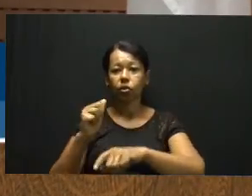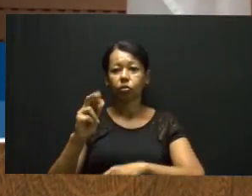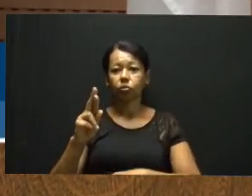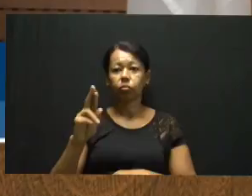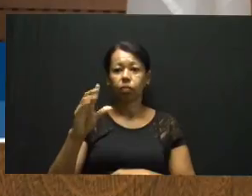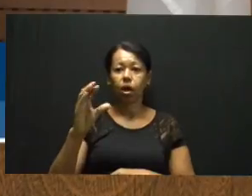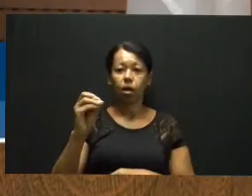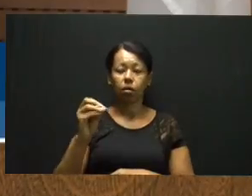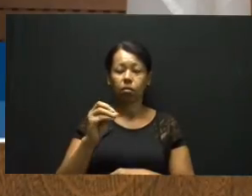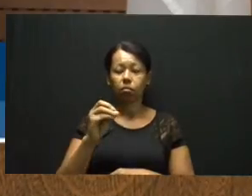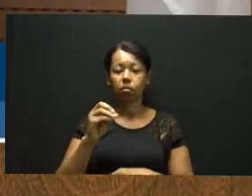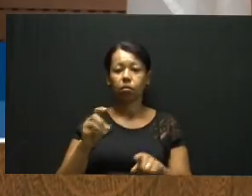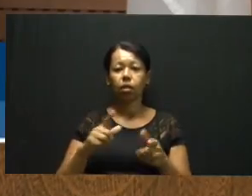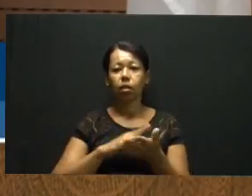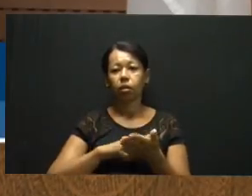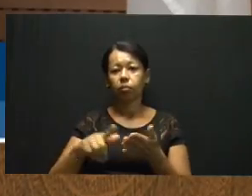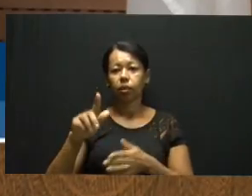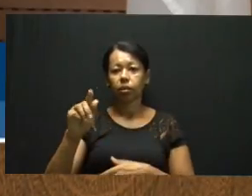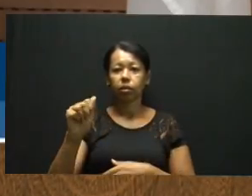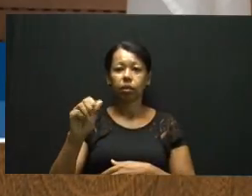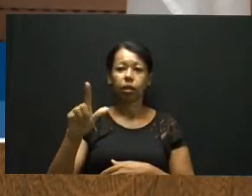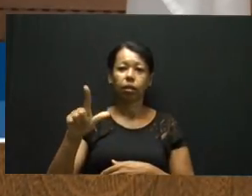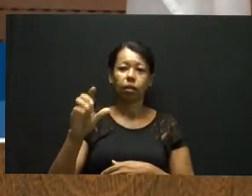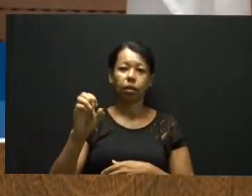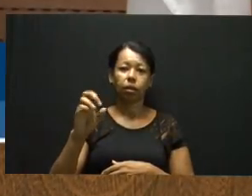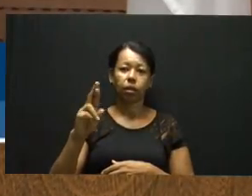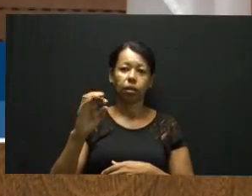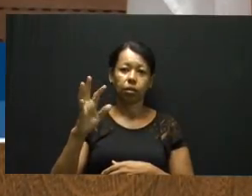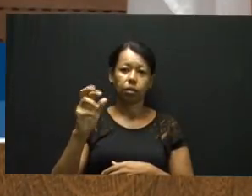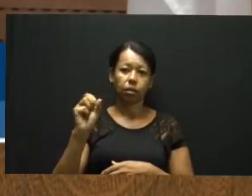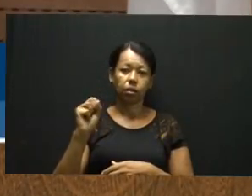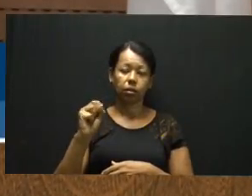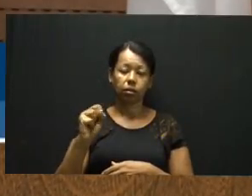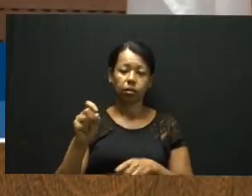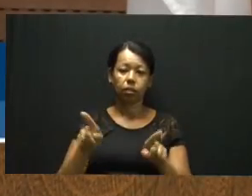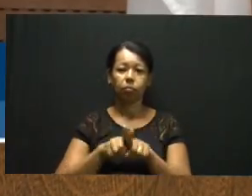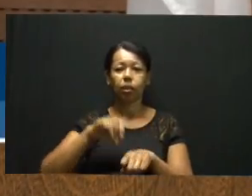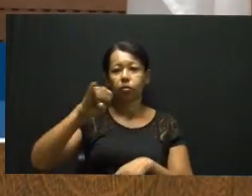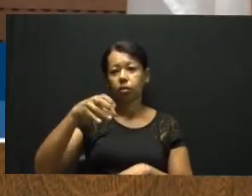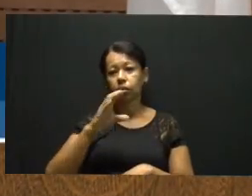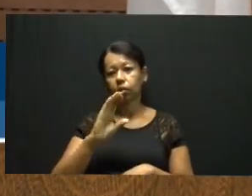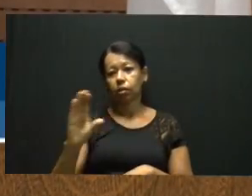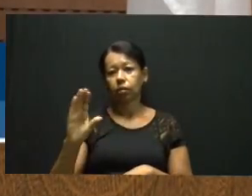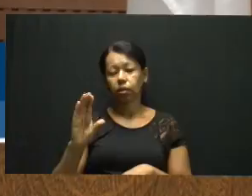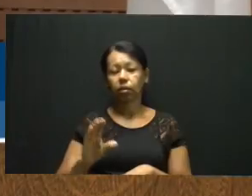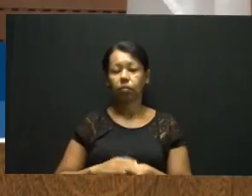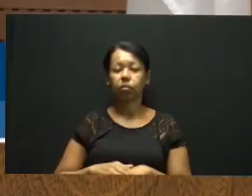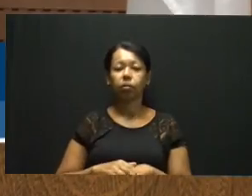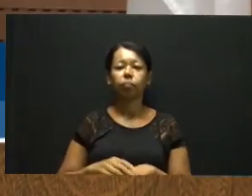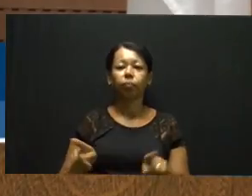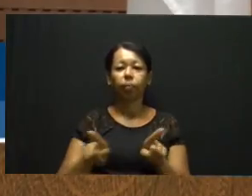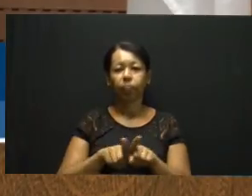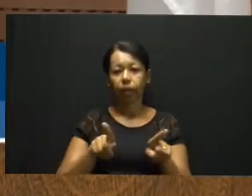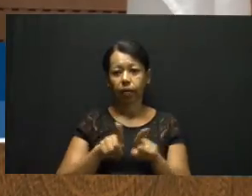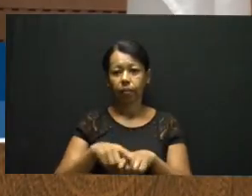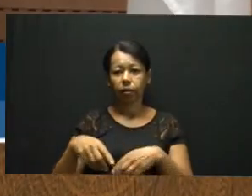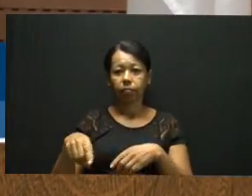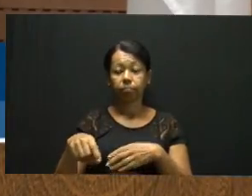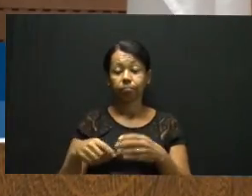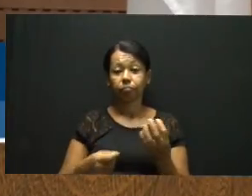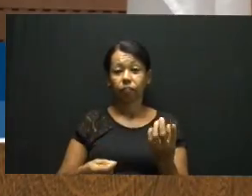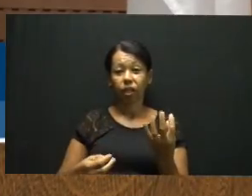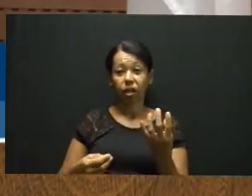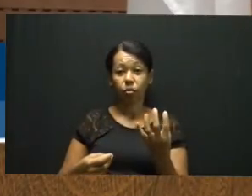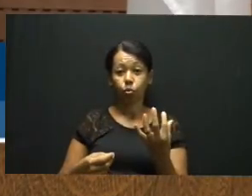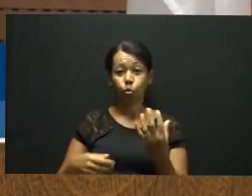Souza. Limpeza nas galerias pluviais, Rua José Maria Ruivo, Jardim Casqueiro. Caminhe-se. Manutenção no leito carroçável da